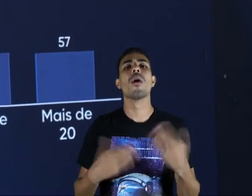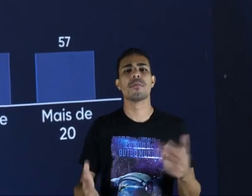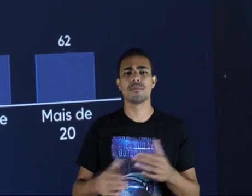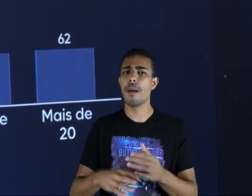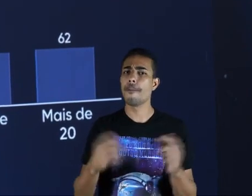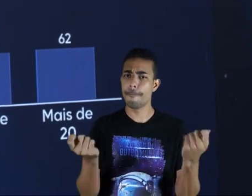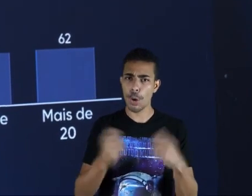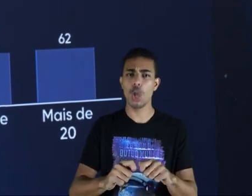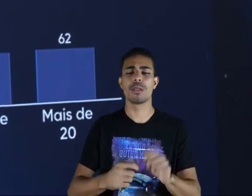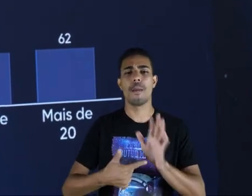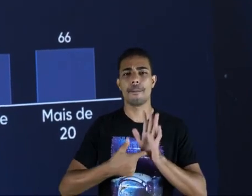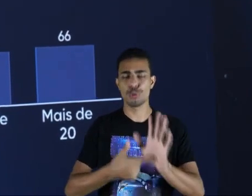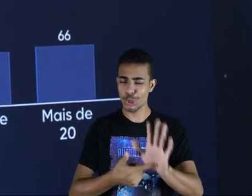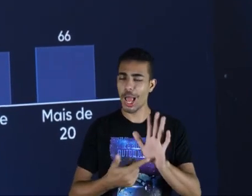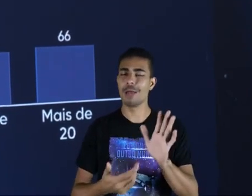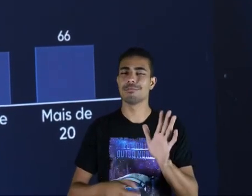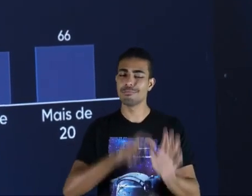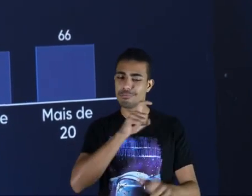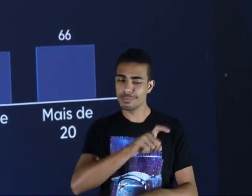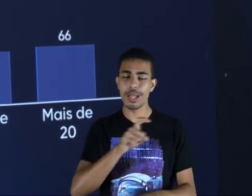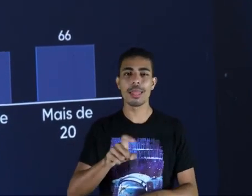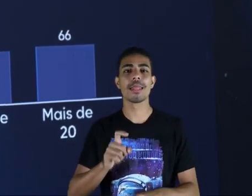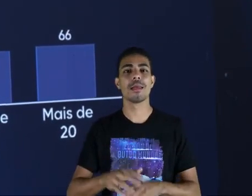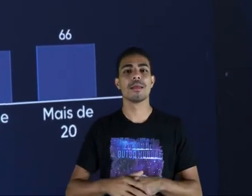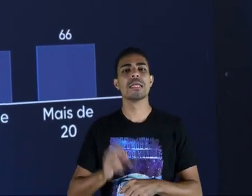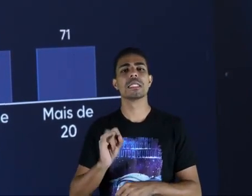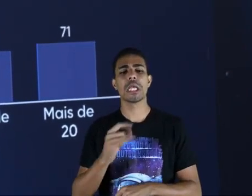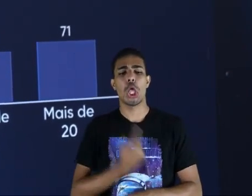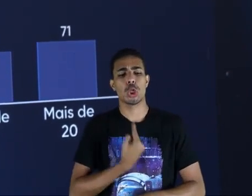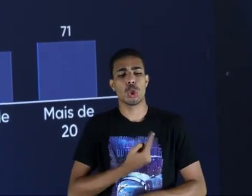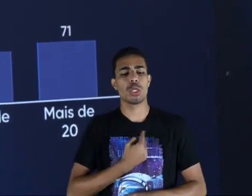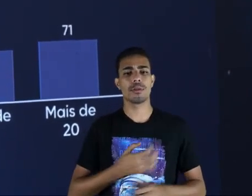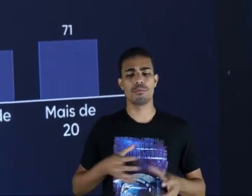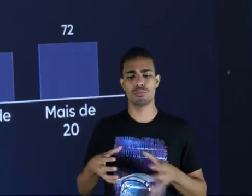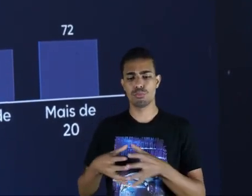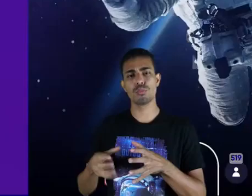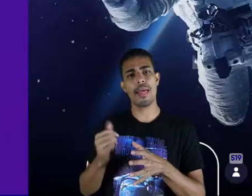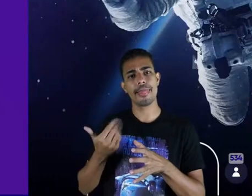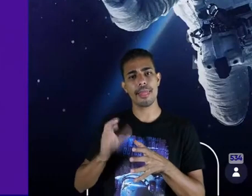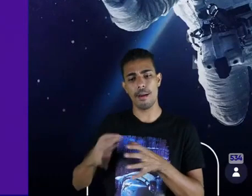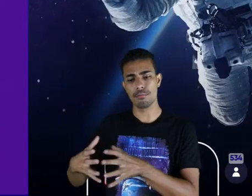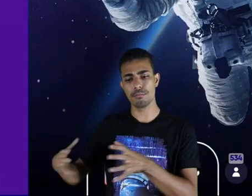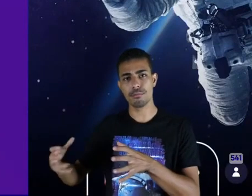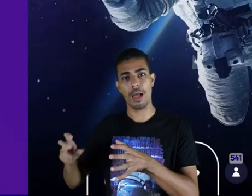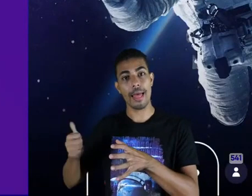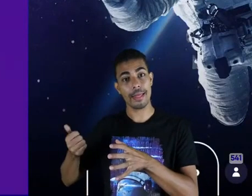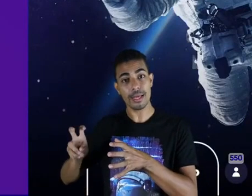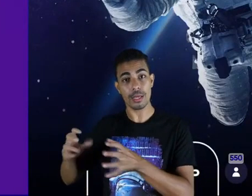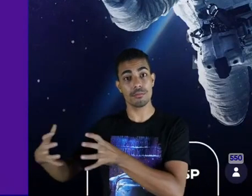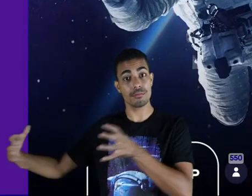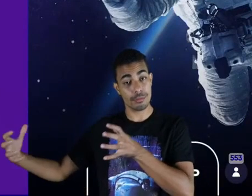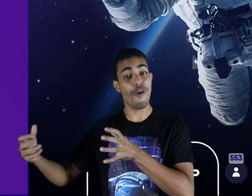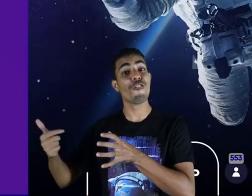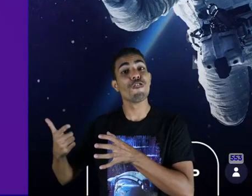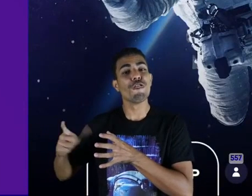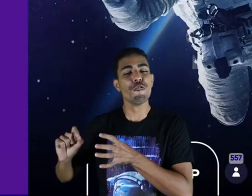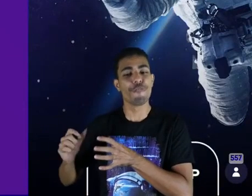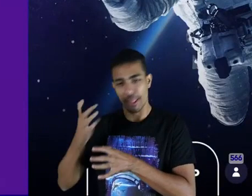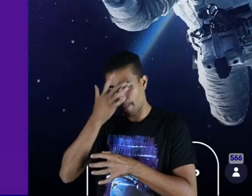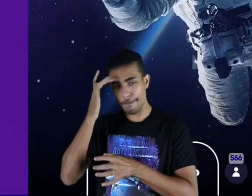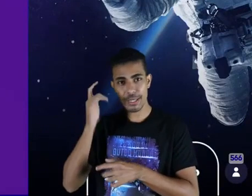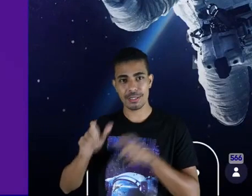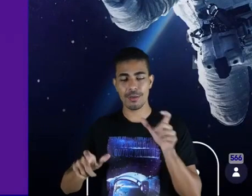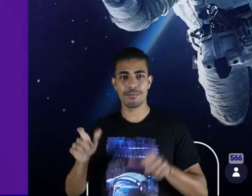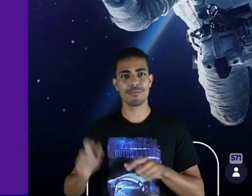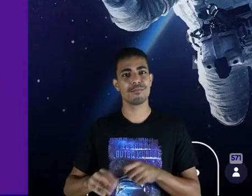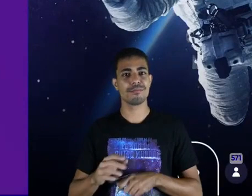pra gente se você está sozinho, mais de 5, mais de 10 e mais de 20, o número crescendo. A grande maioria está acompanhada só